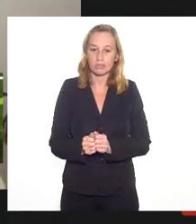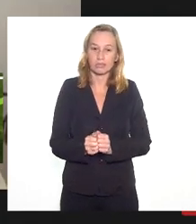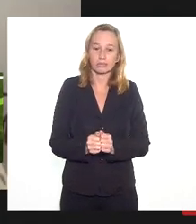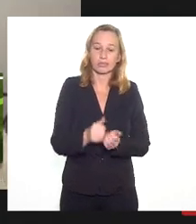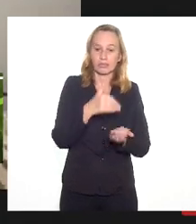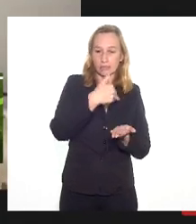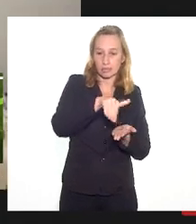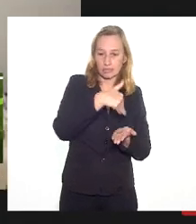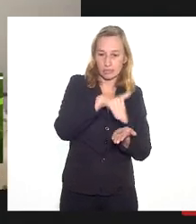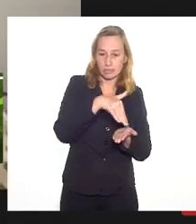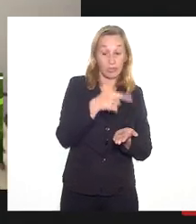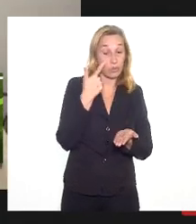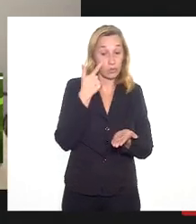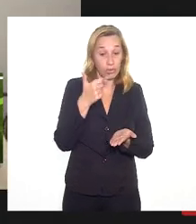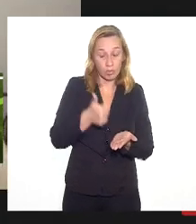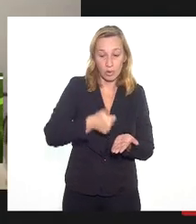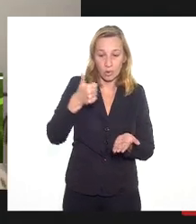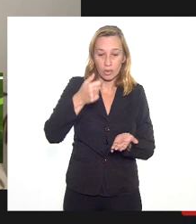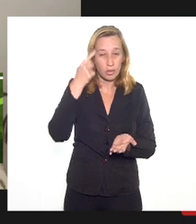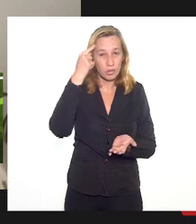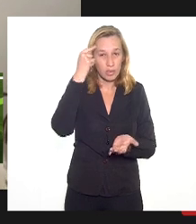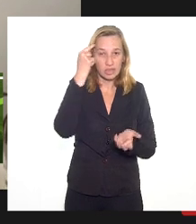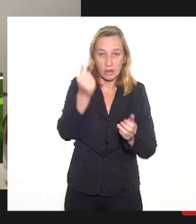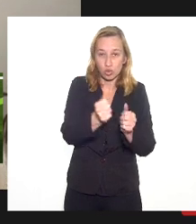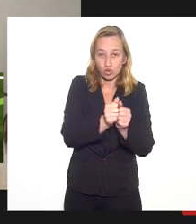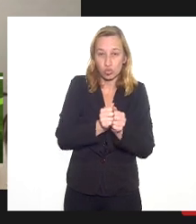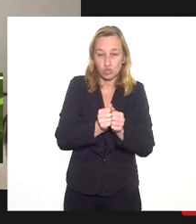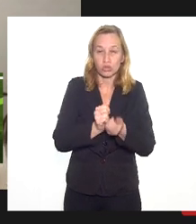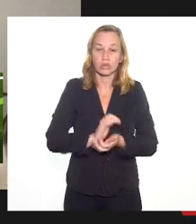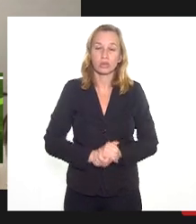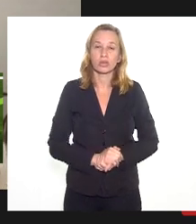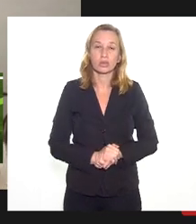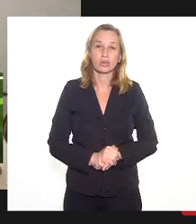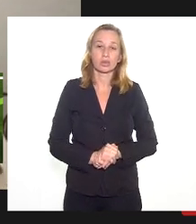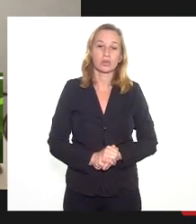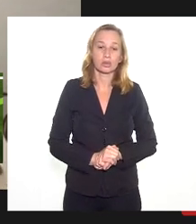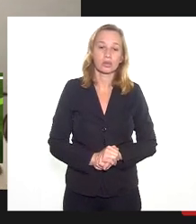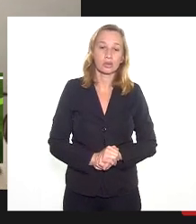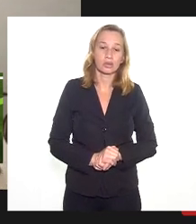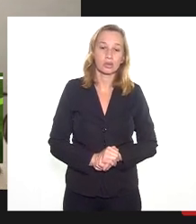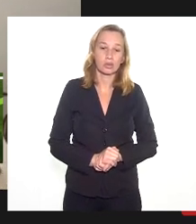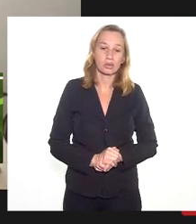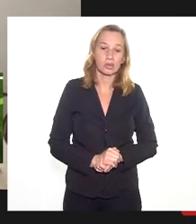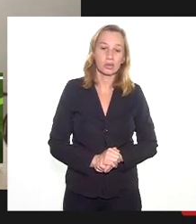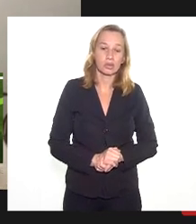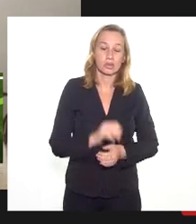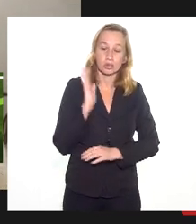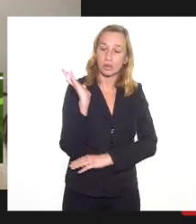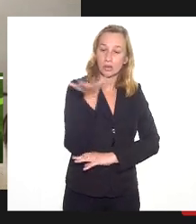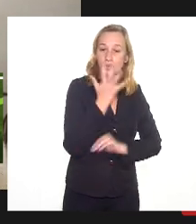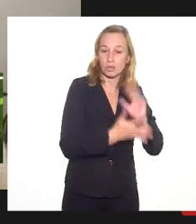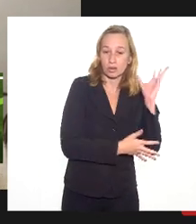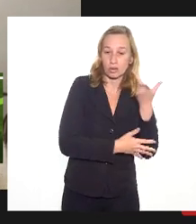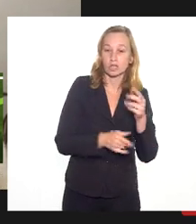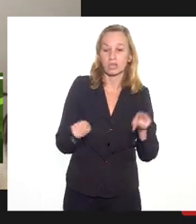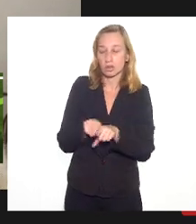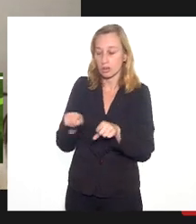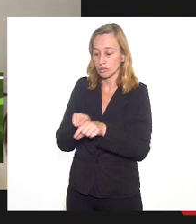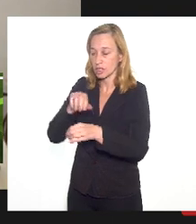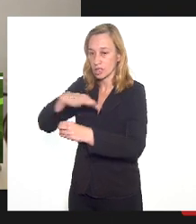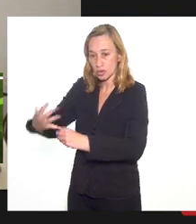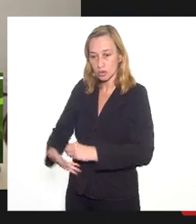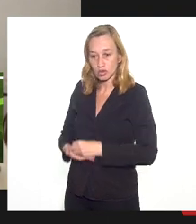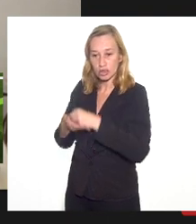secretário formas de pensarmos juntos tanto a questão do meio ambiente quanto a